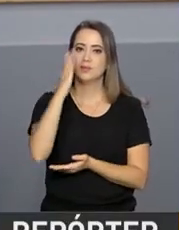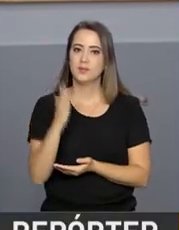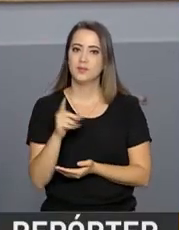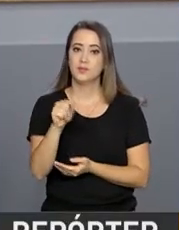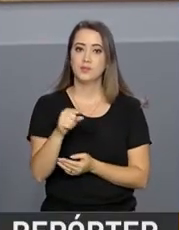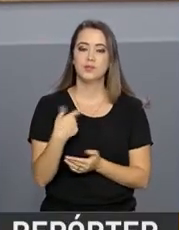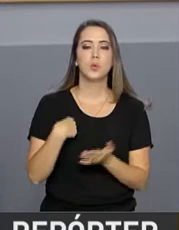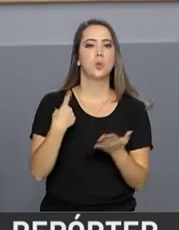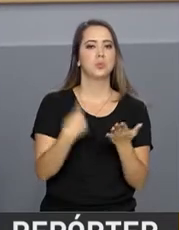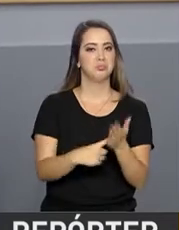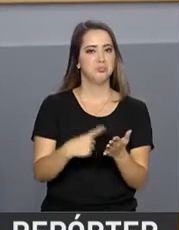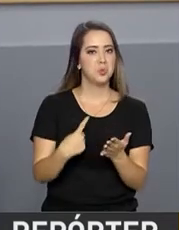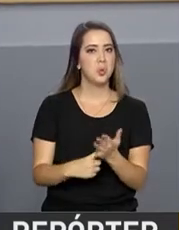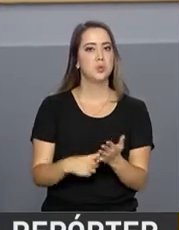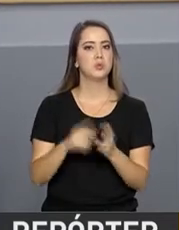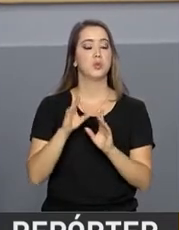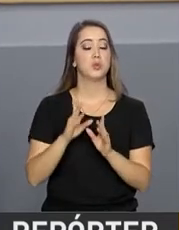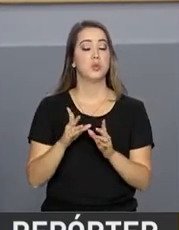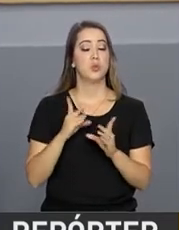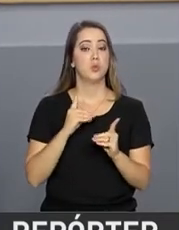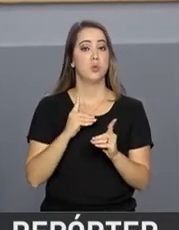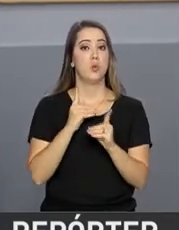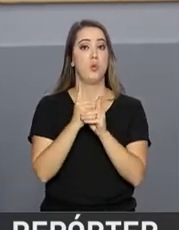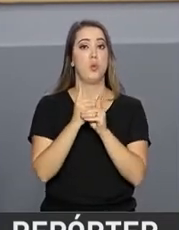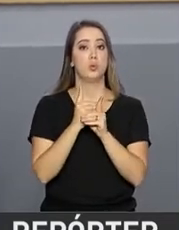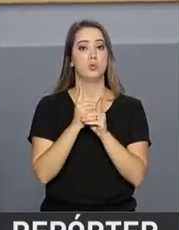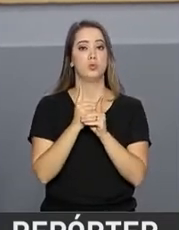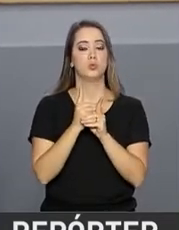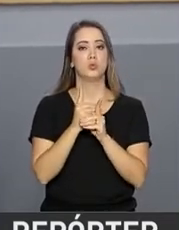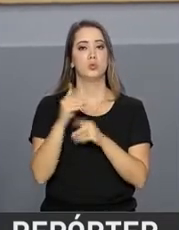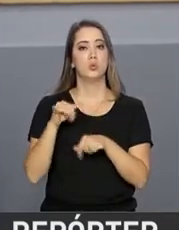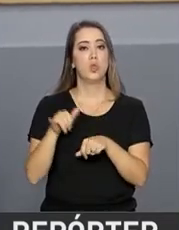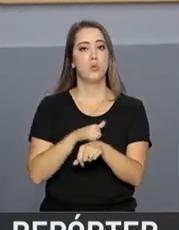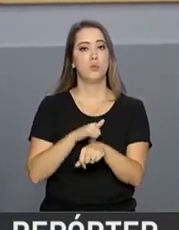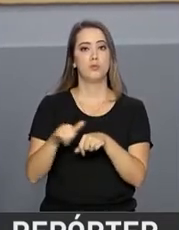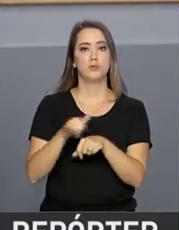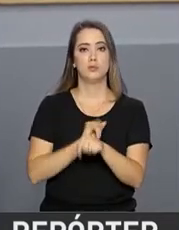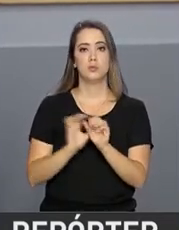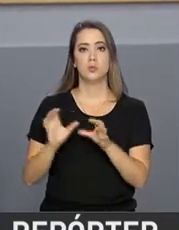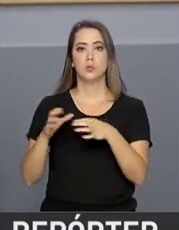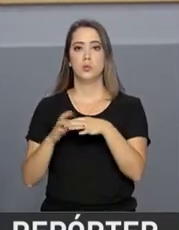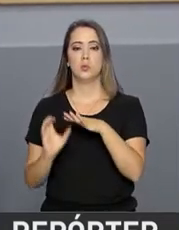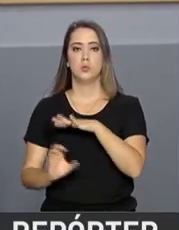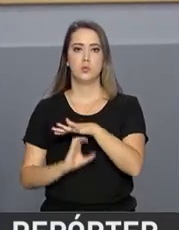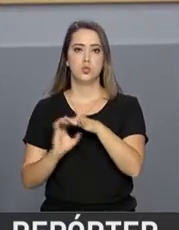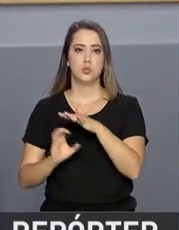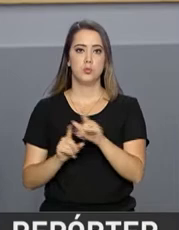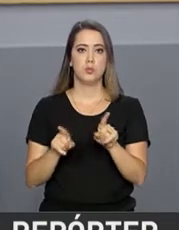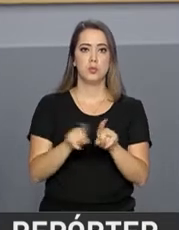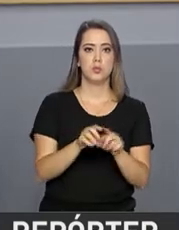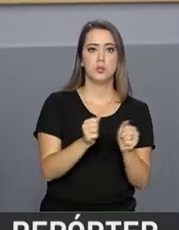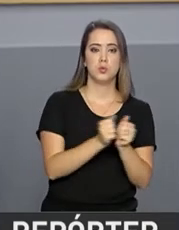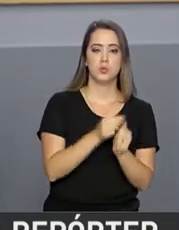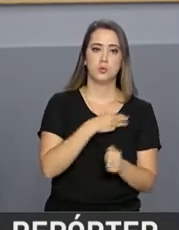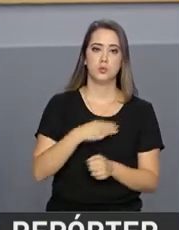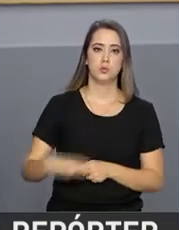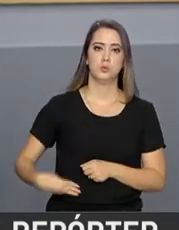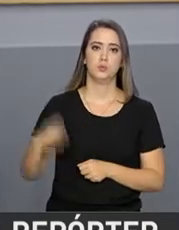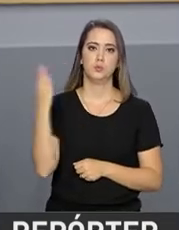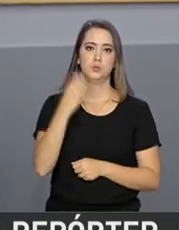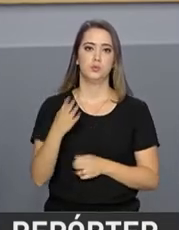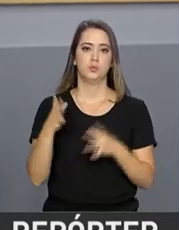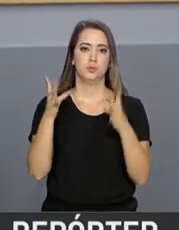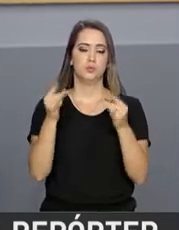investimento no brasil foram pauta de um encontro em nova york entre investidores estrangeiros e ministros brasileiros os detalhes com a